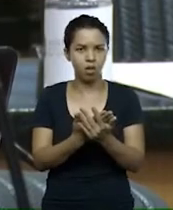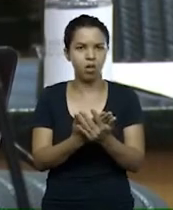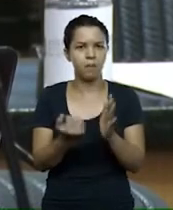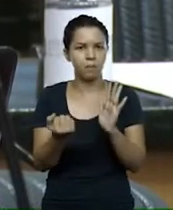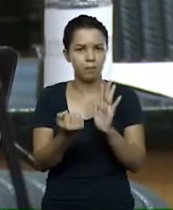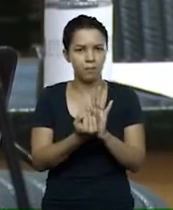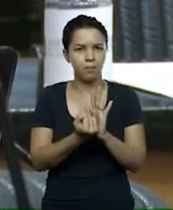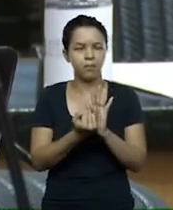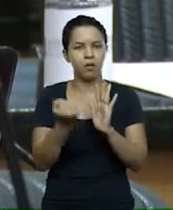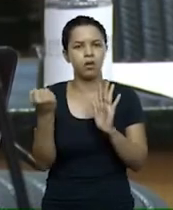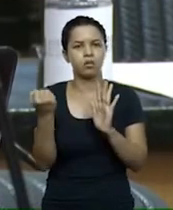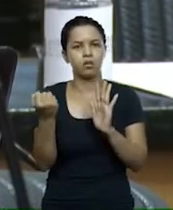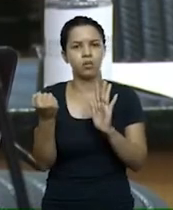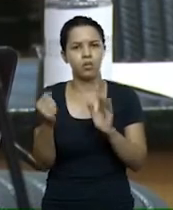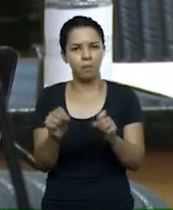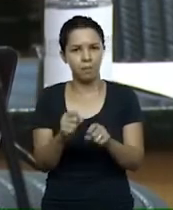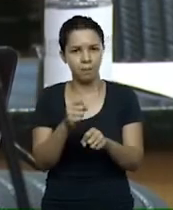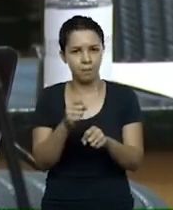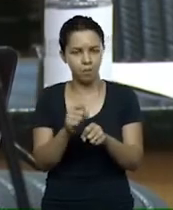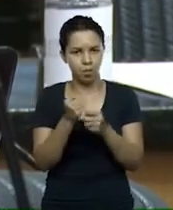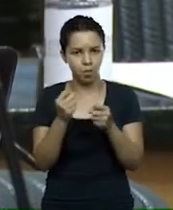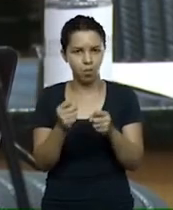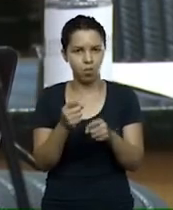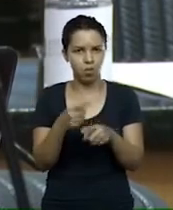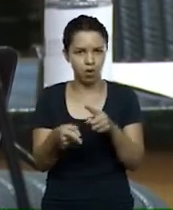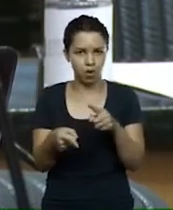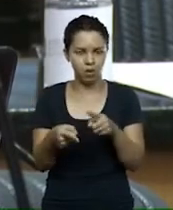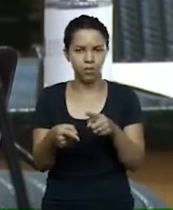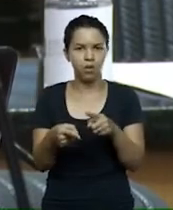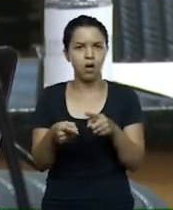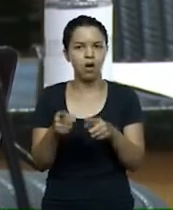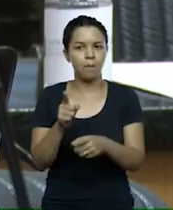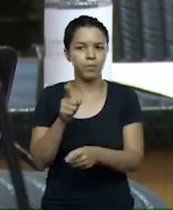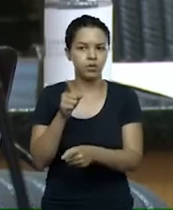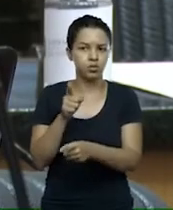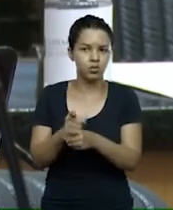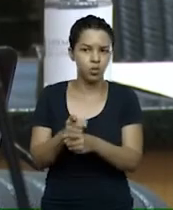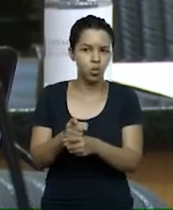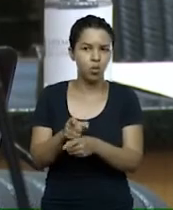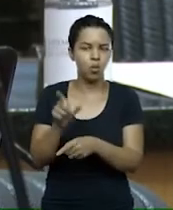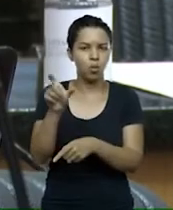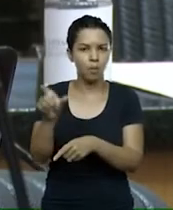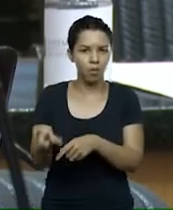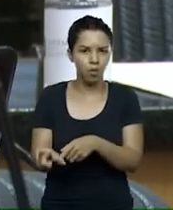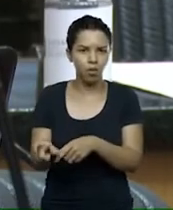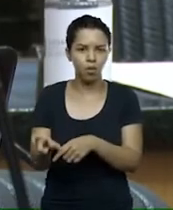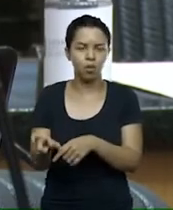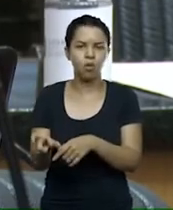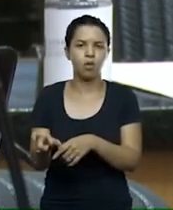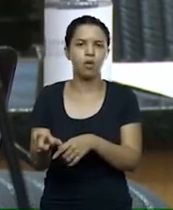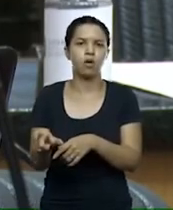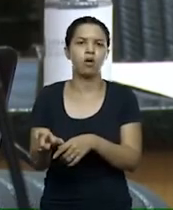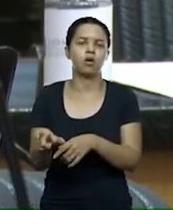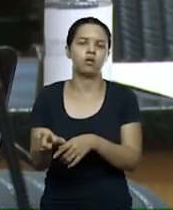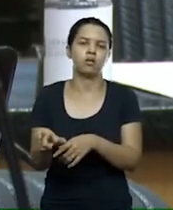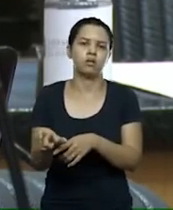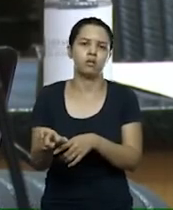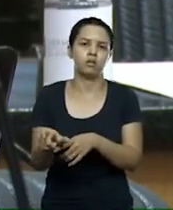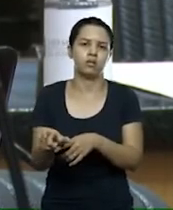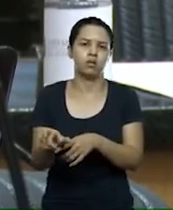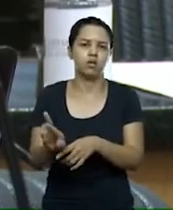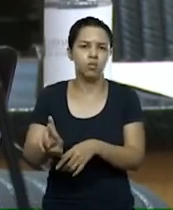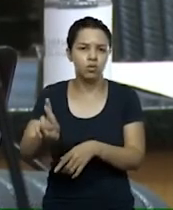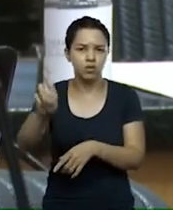Agora, identificado quem quebrou a escola, quem destruiu o patrimônio público, quem fez isso com uma entidade